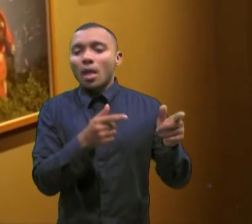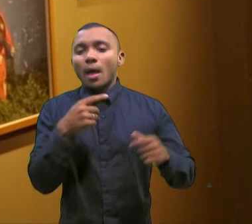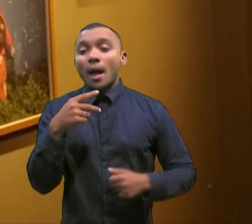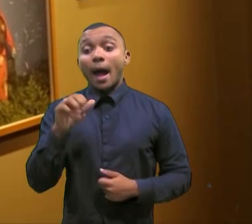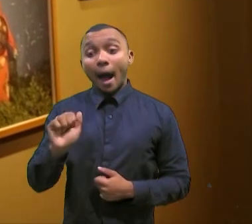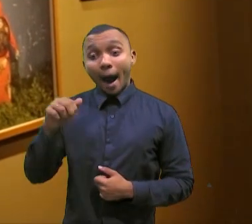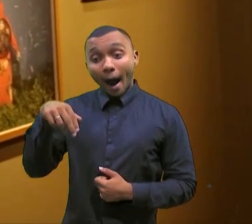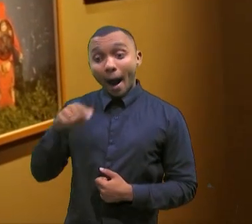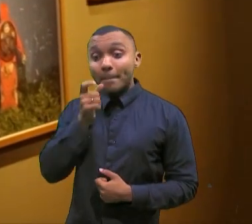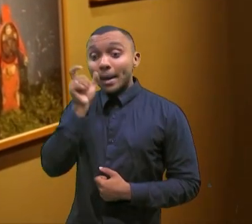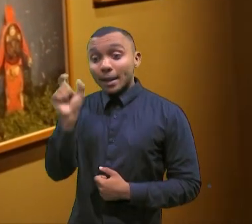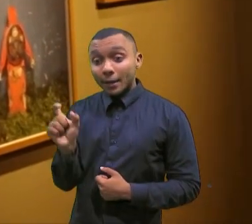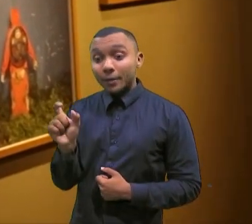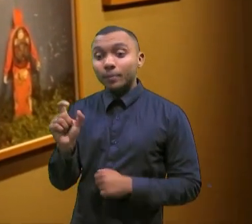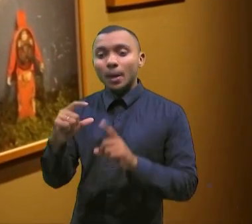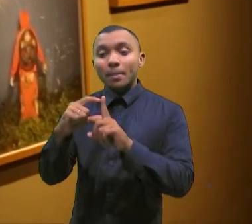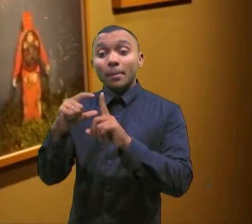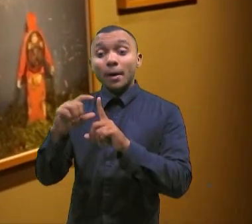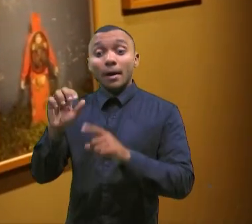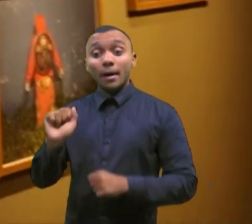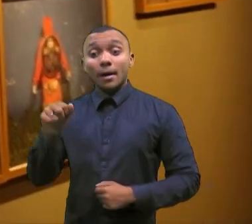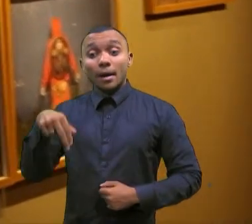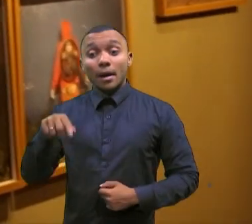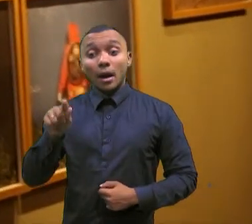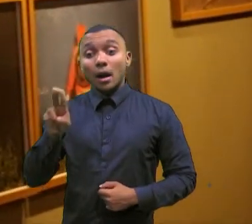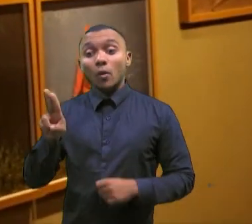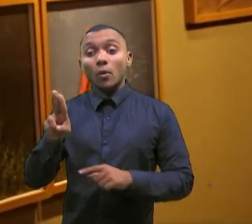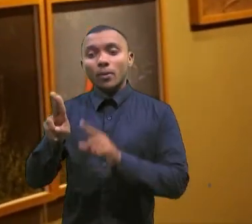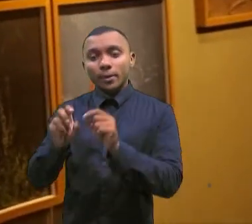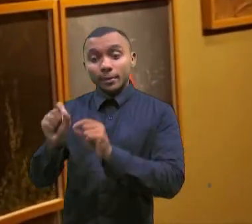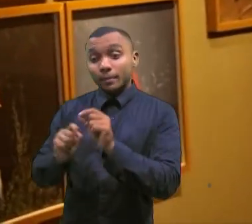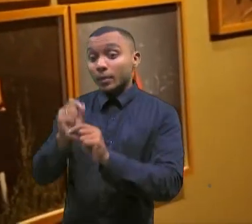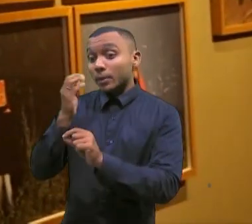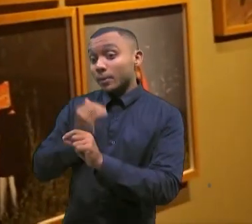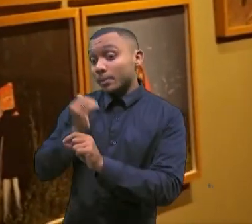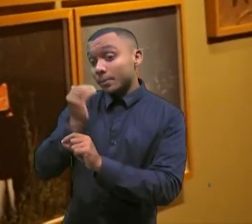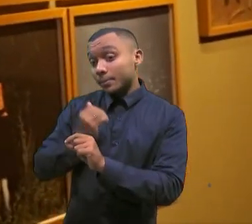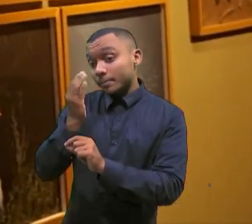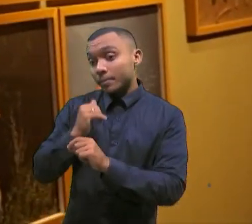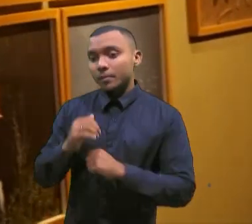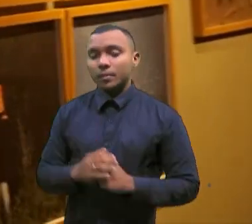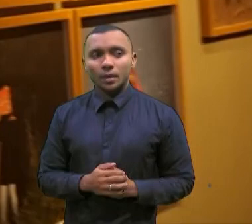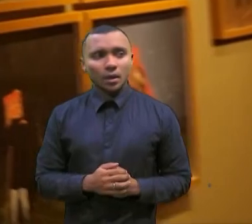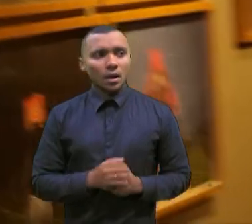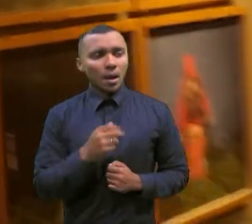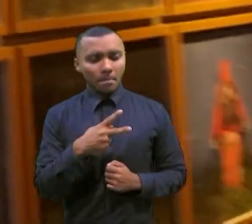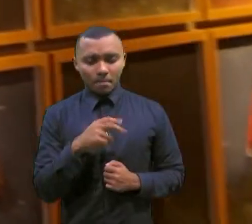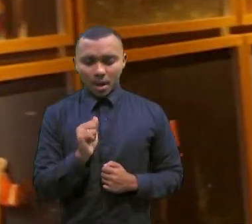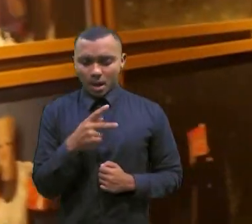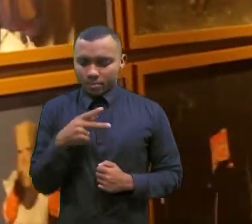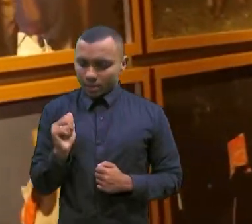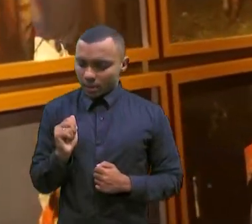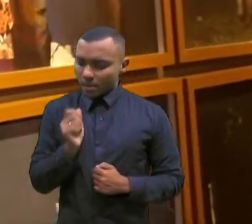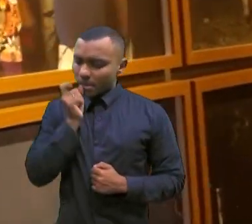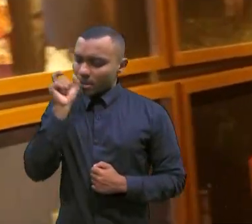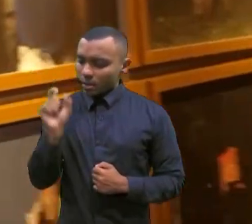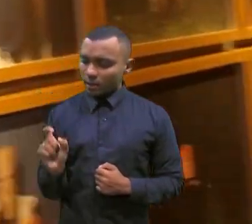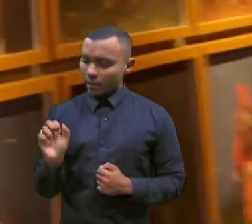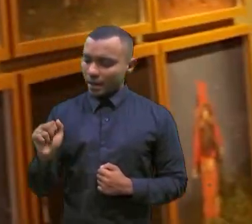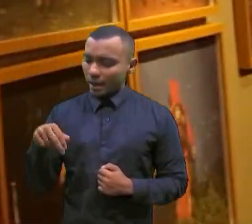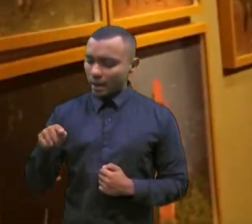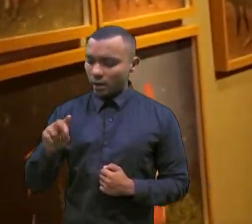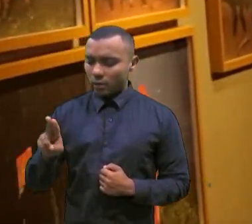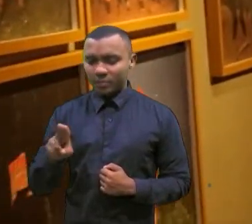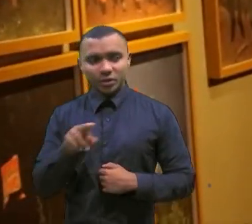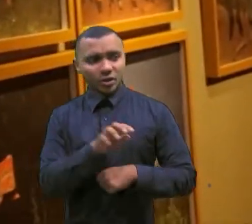é Tipo de É comida, uma né? comida Uma feita com milho. papinha, uma coisa. Então, Papa Angu. Aqui no Ceará, não sei se